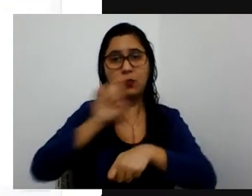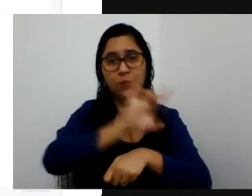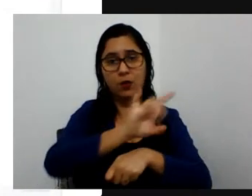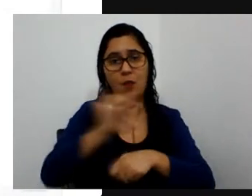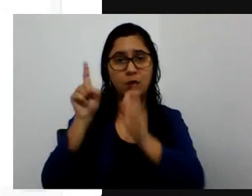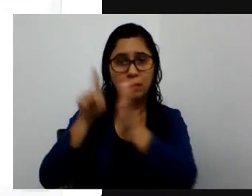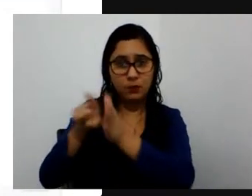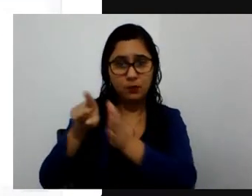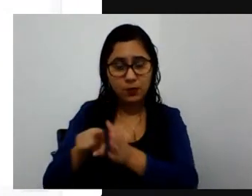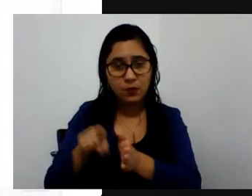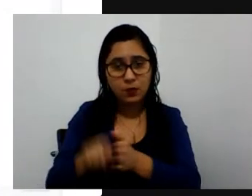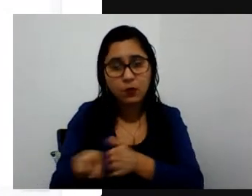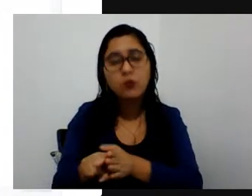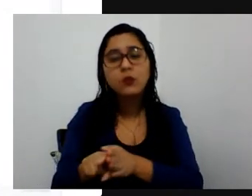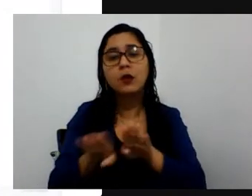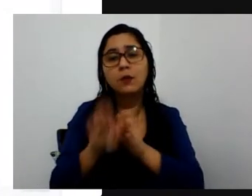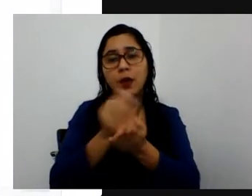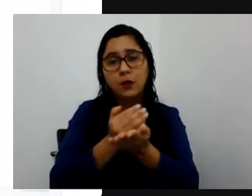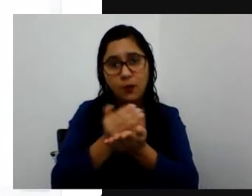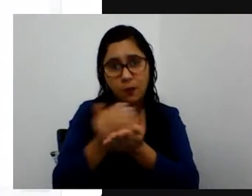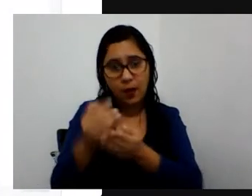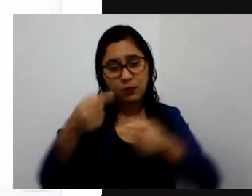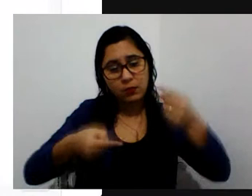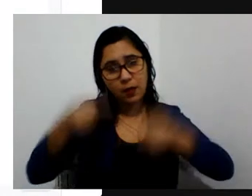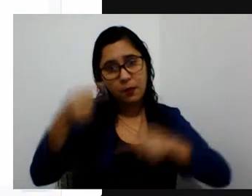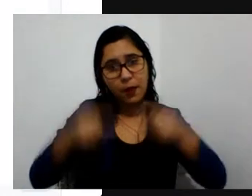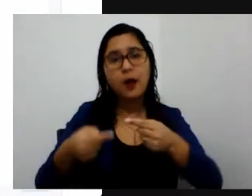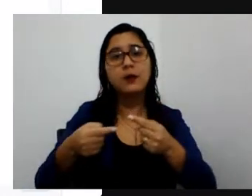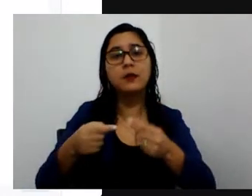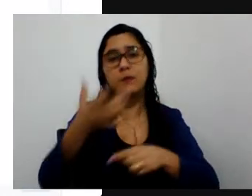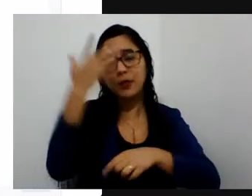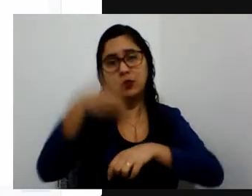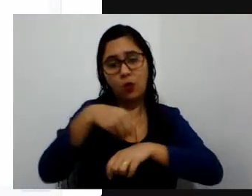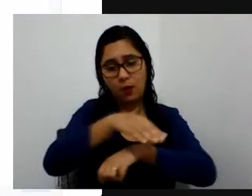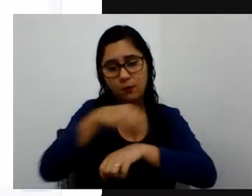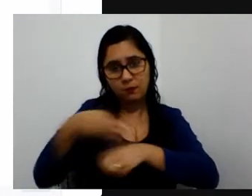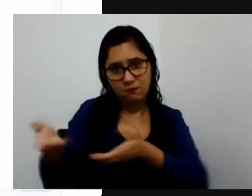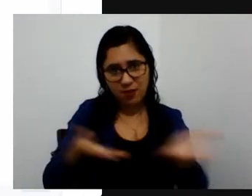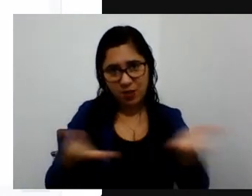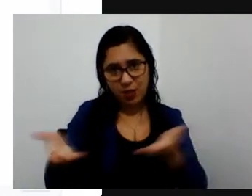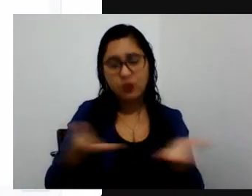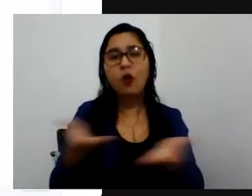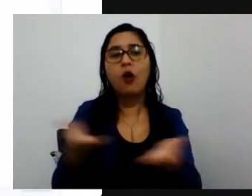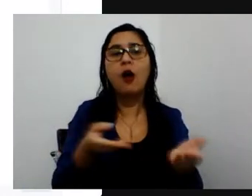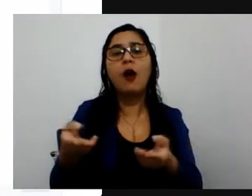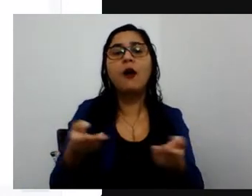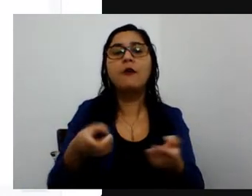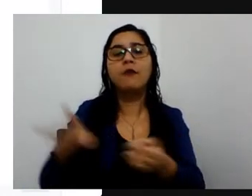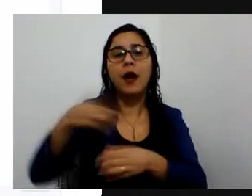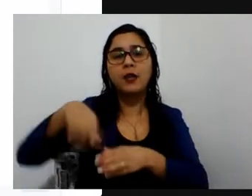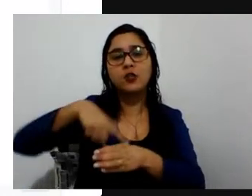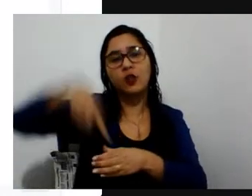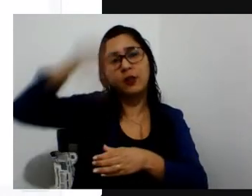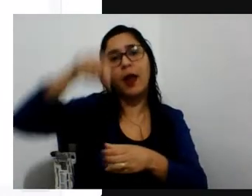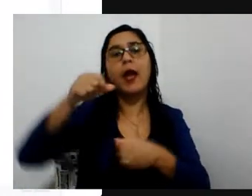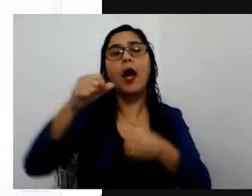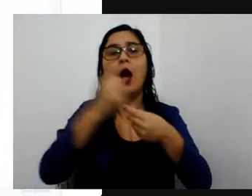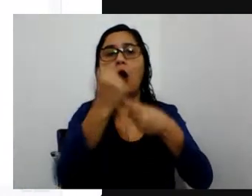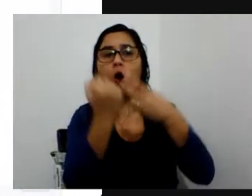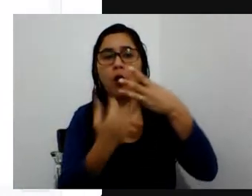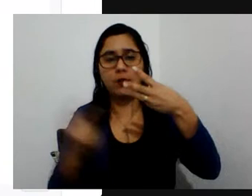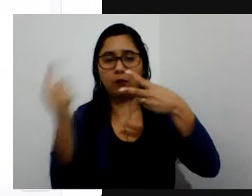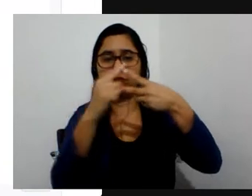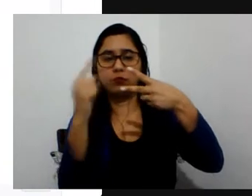e, ao início do debate, o mediador fará um sorteio das três candidaturas, indicando a ordem da primeira participação dos